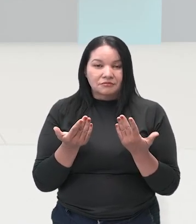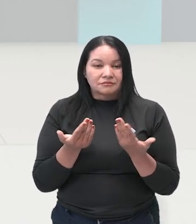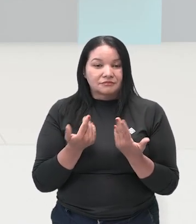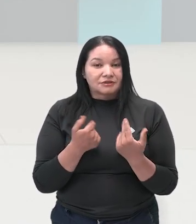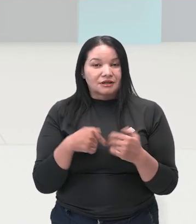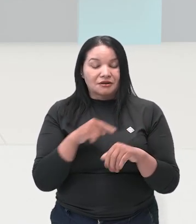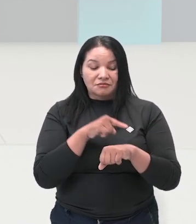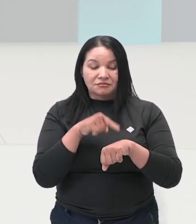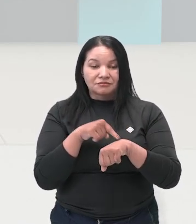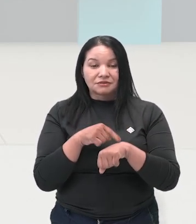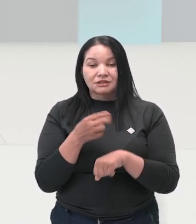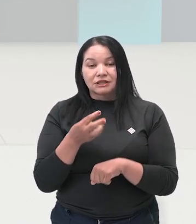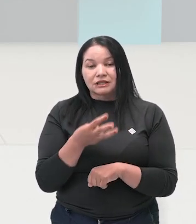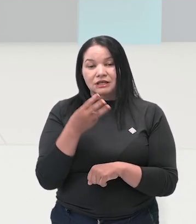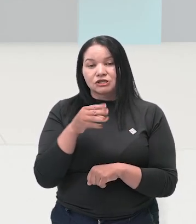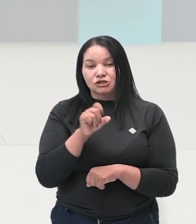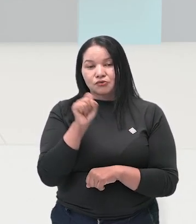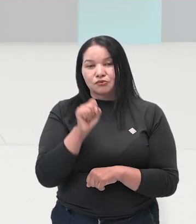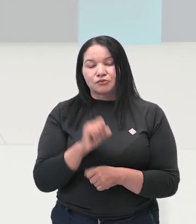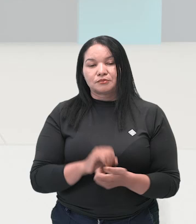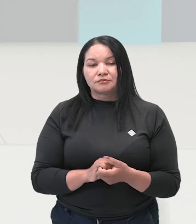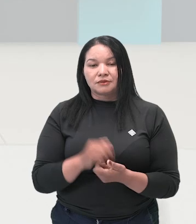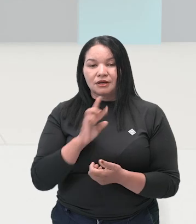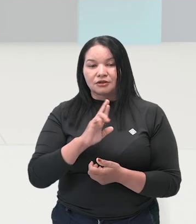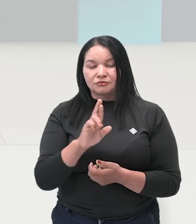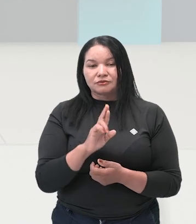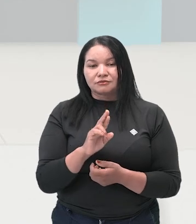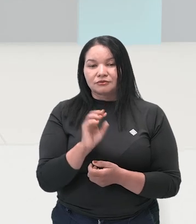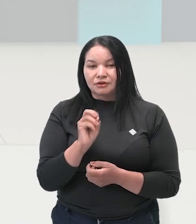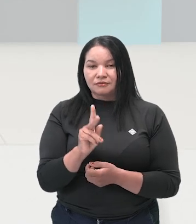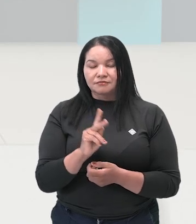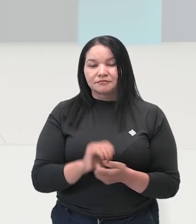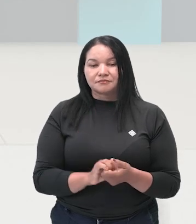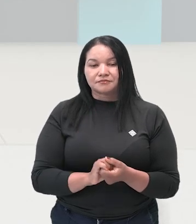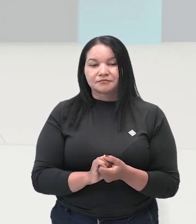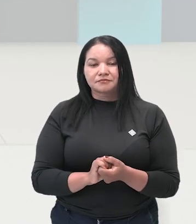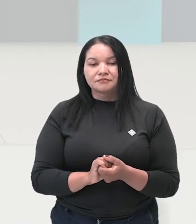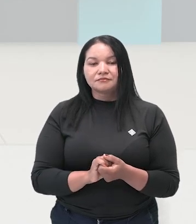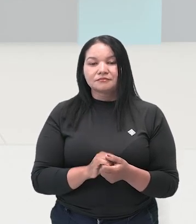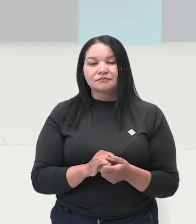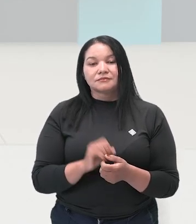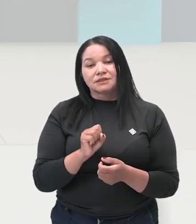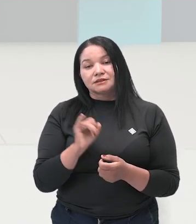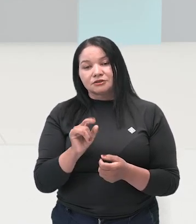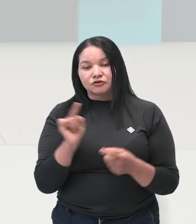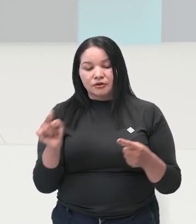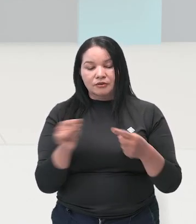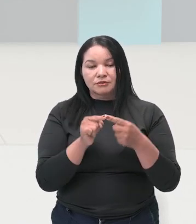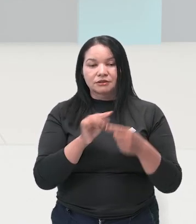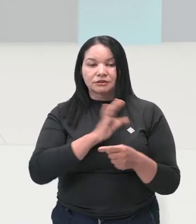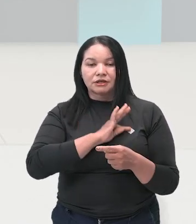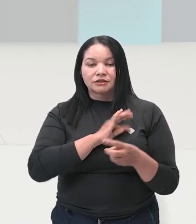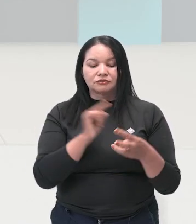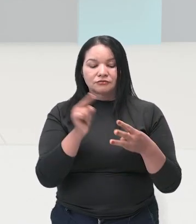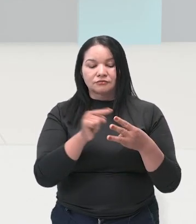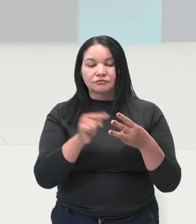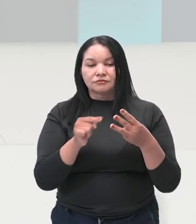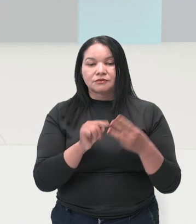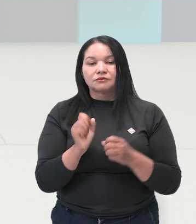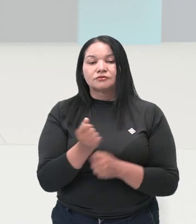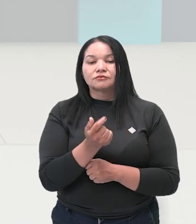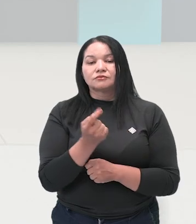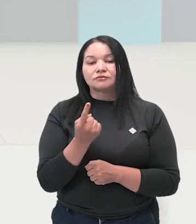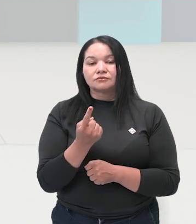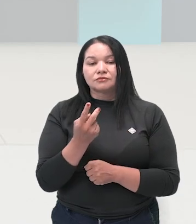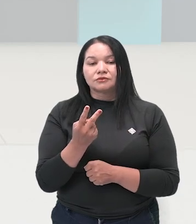3 segundos para vocês responderem, ok? Se é skimming, scanning ou cognates. 1,